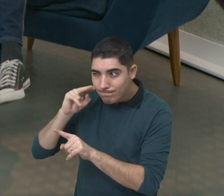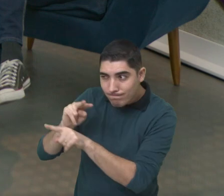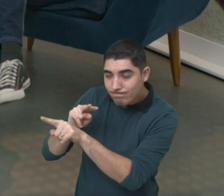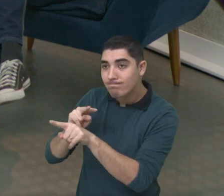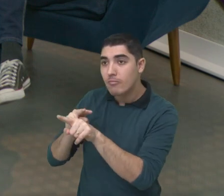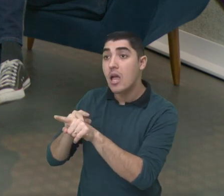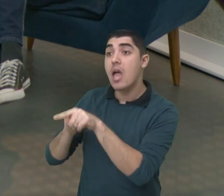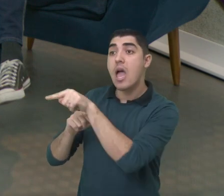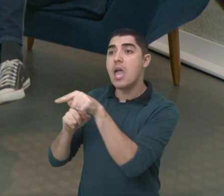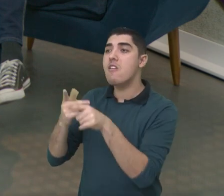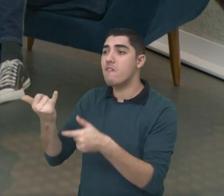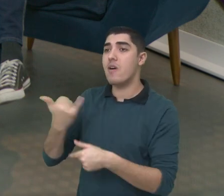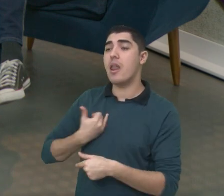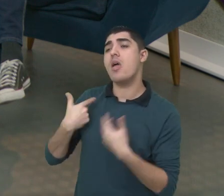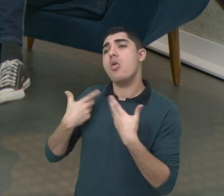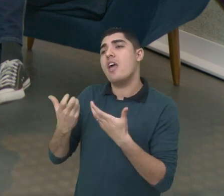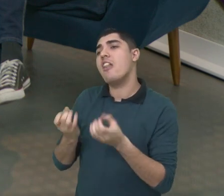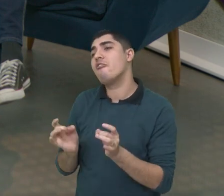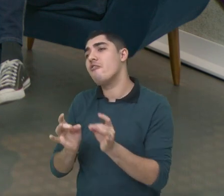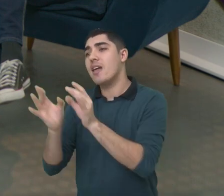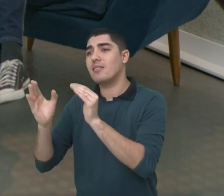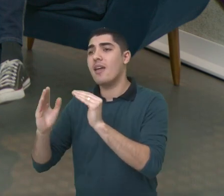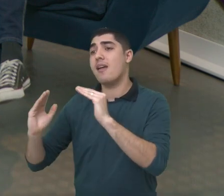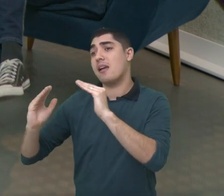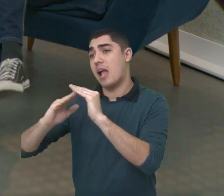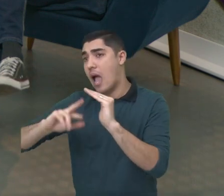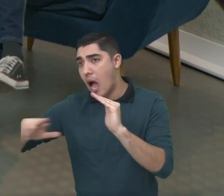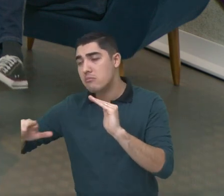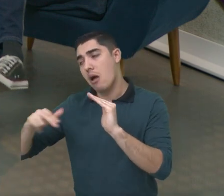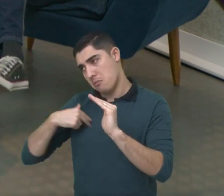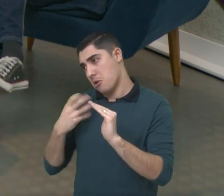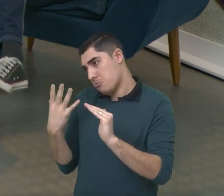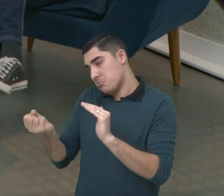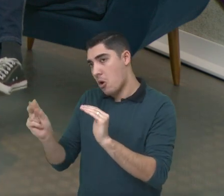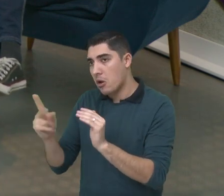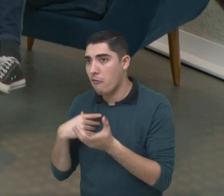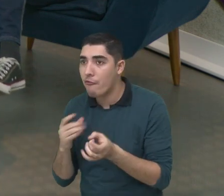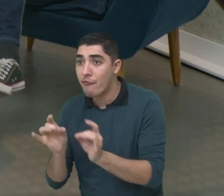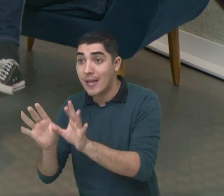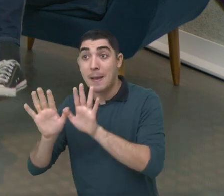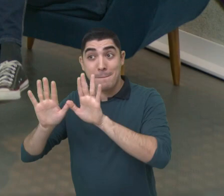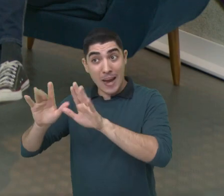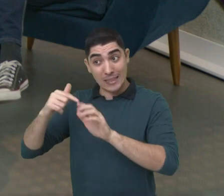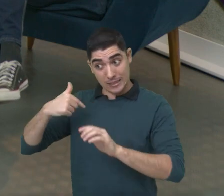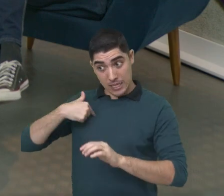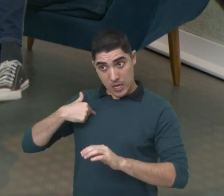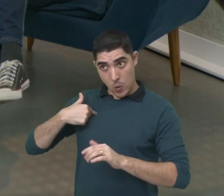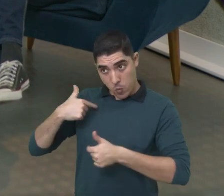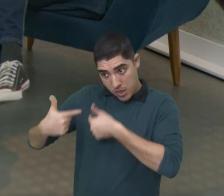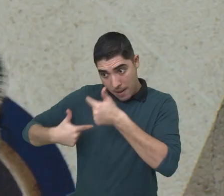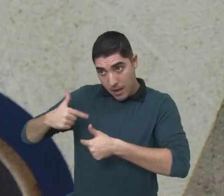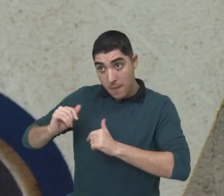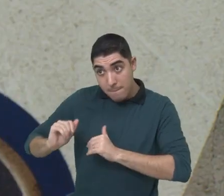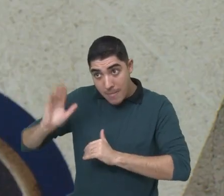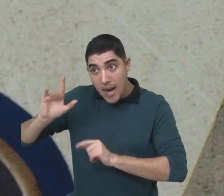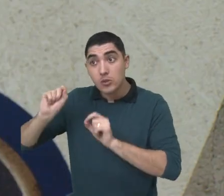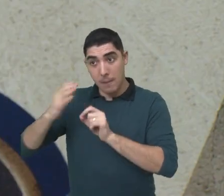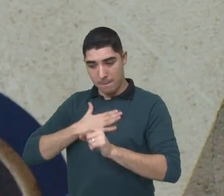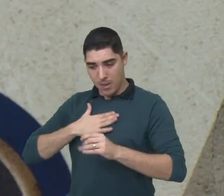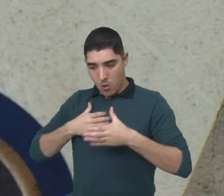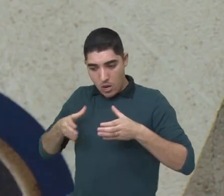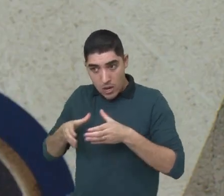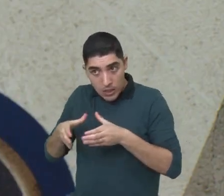a gente, agora eu quero vender o imóvel, então a gente vende. Mas o nosso forte é, essa